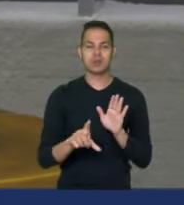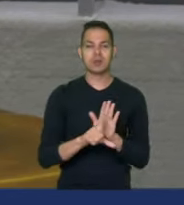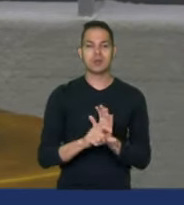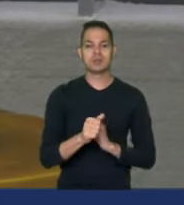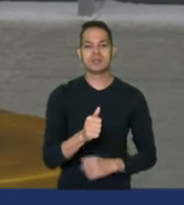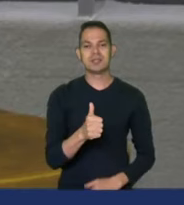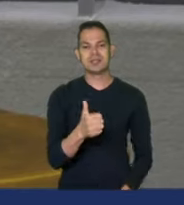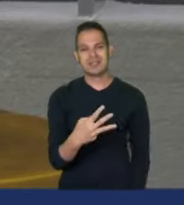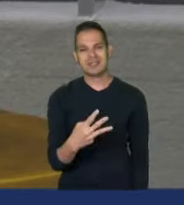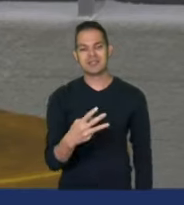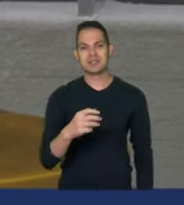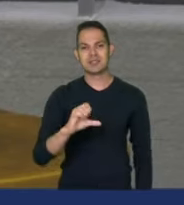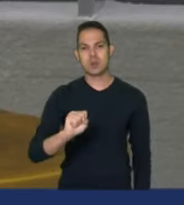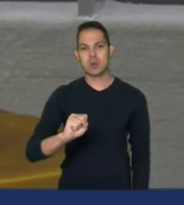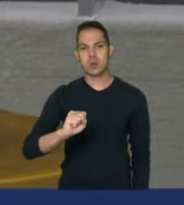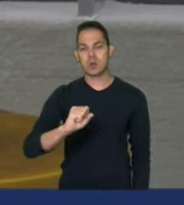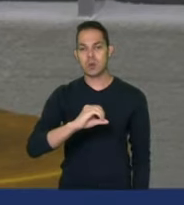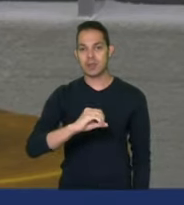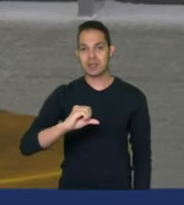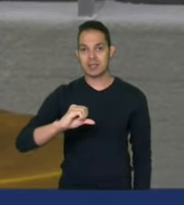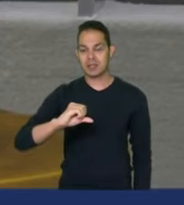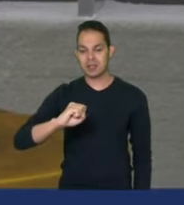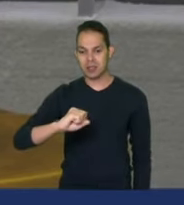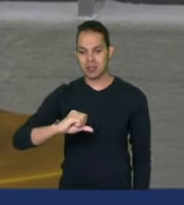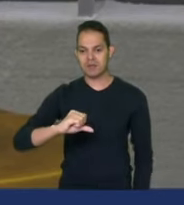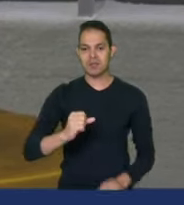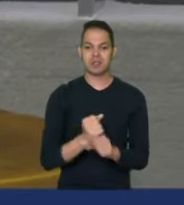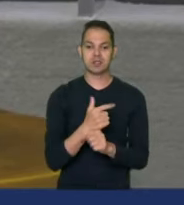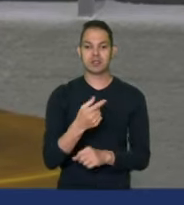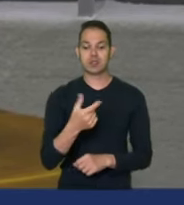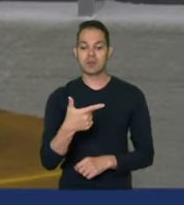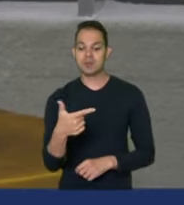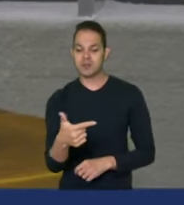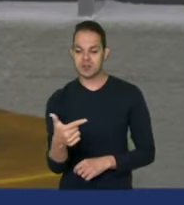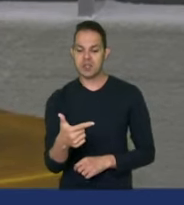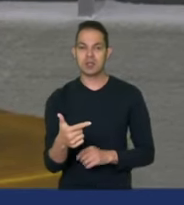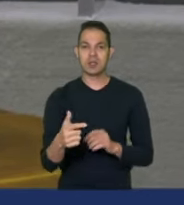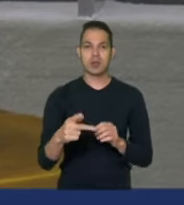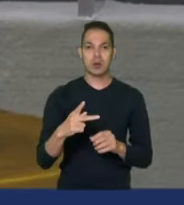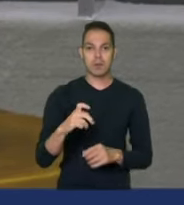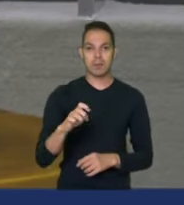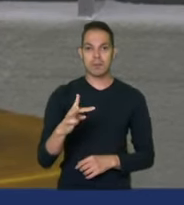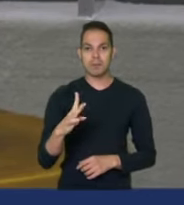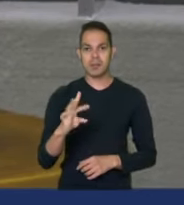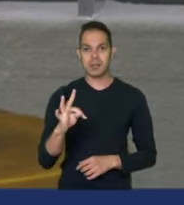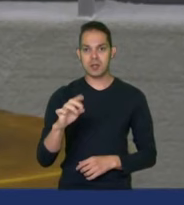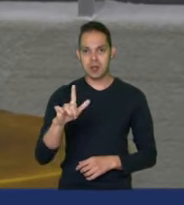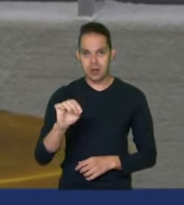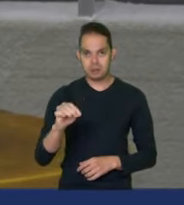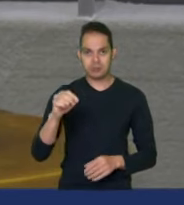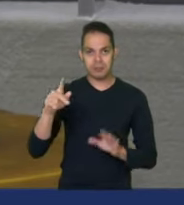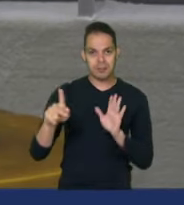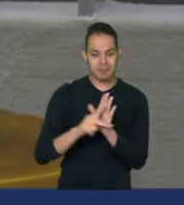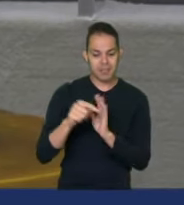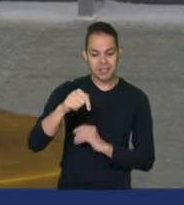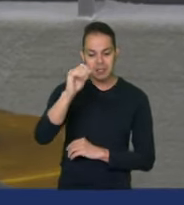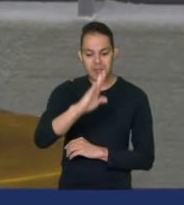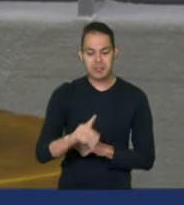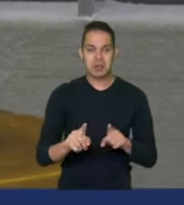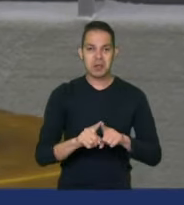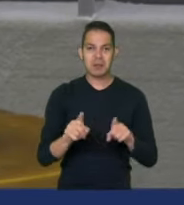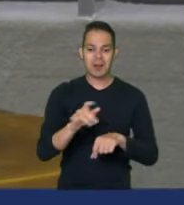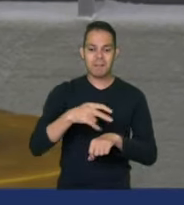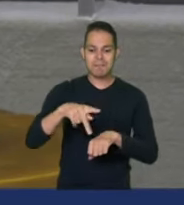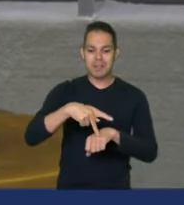1389/2022. Nós produzimos o petróleo no Brasil, o petróleo é nosso, mas é vendido a preço de banana para o estrangeiro e depois